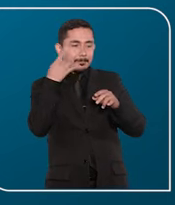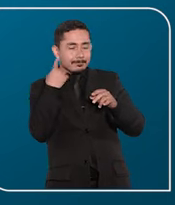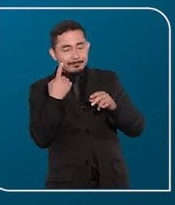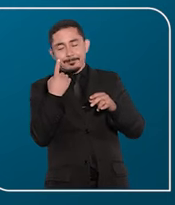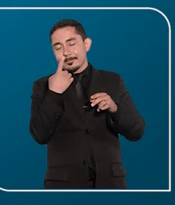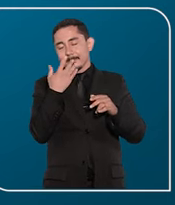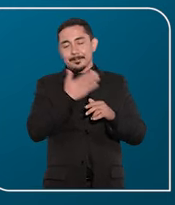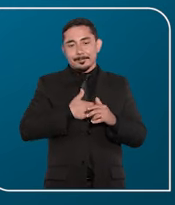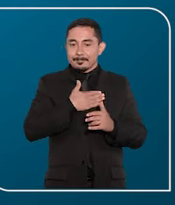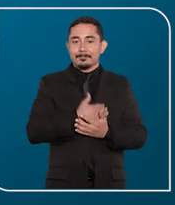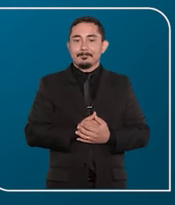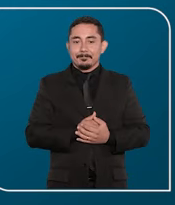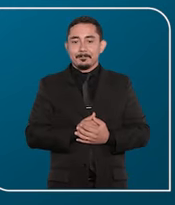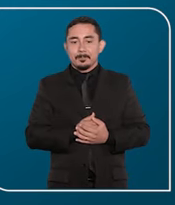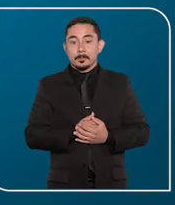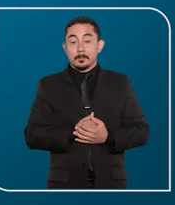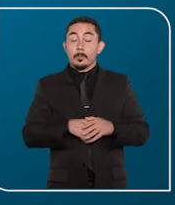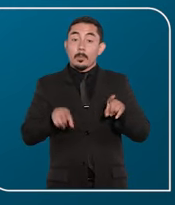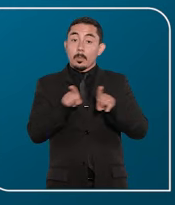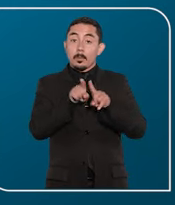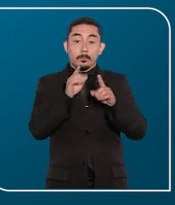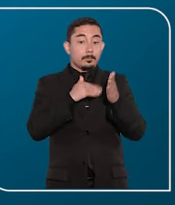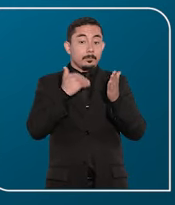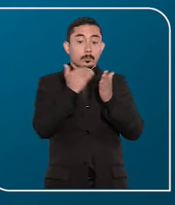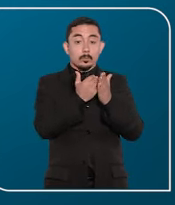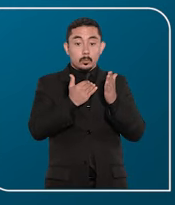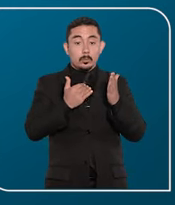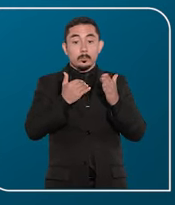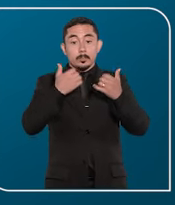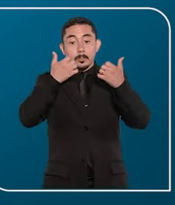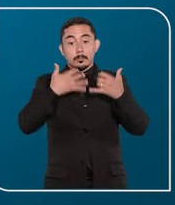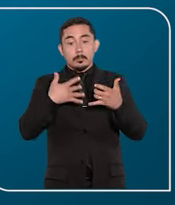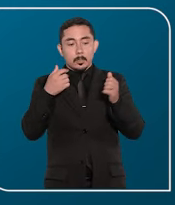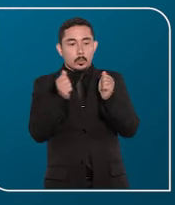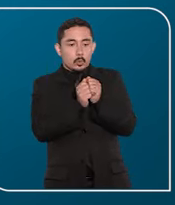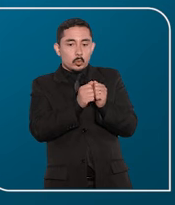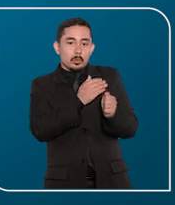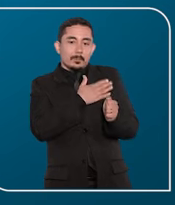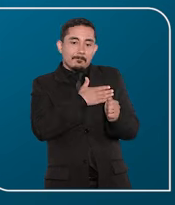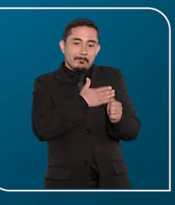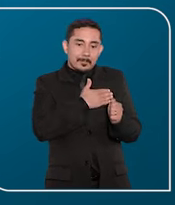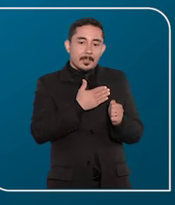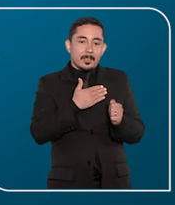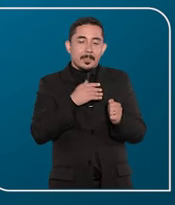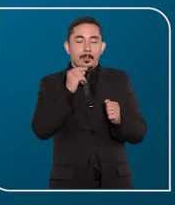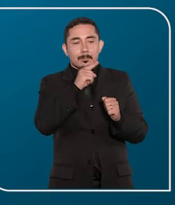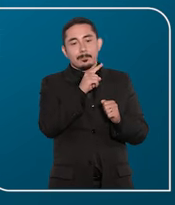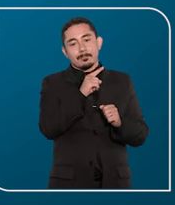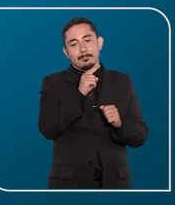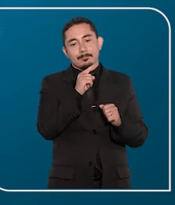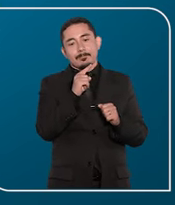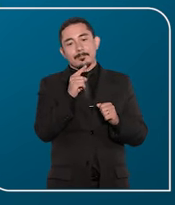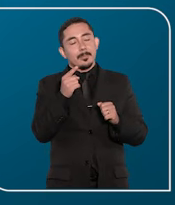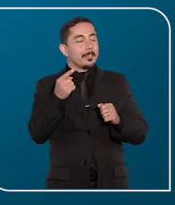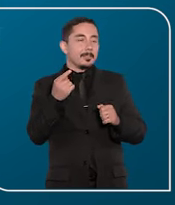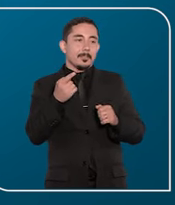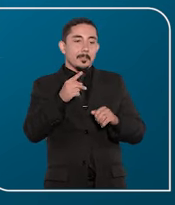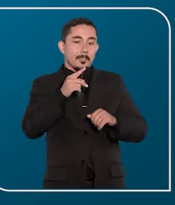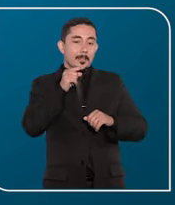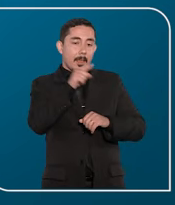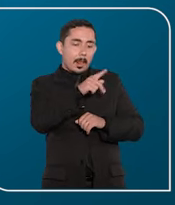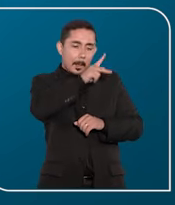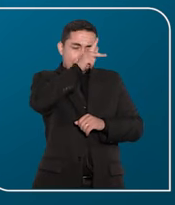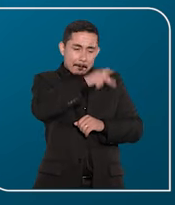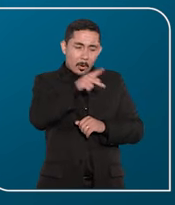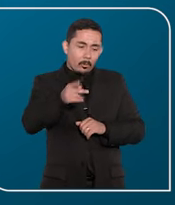E, sobretudo, ainda, né, de estar ombreando aqui ao meu lado, junto com meu grande amigo, meu eterno